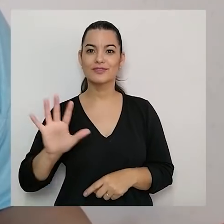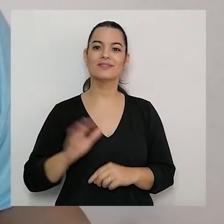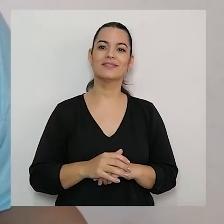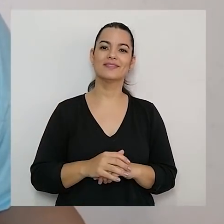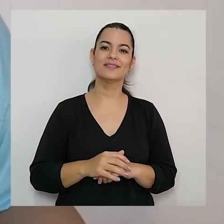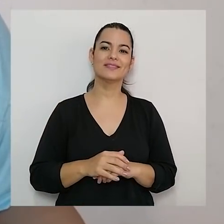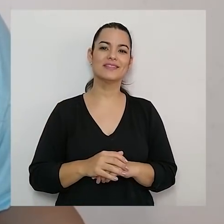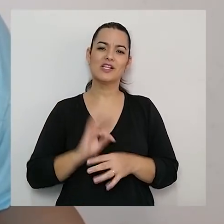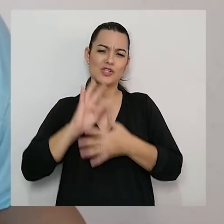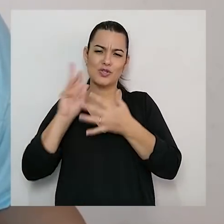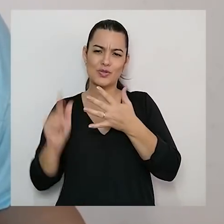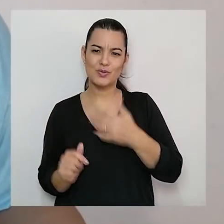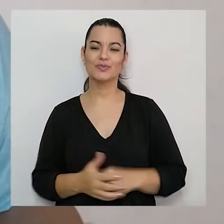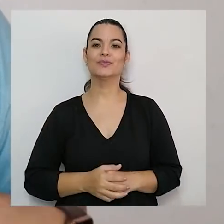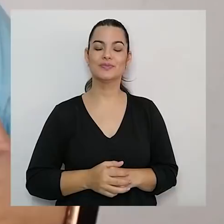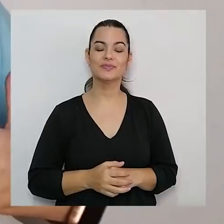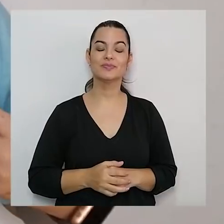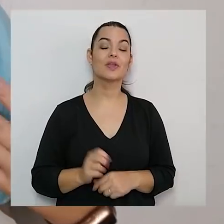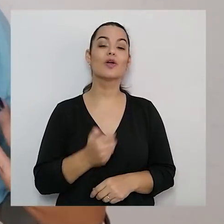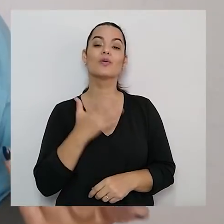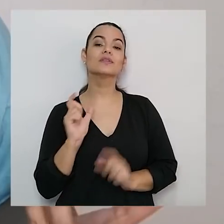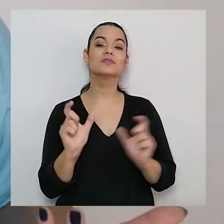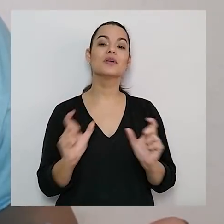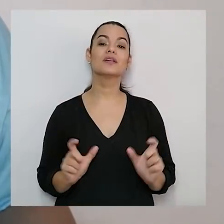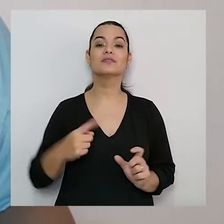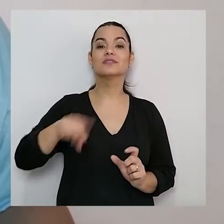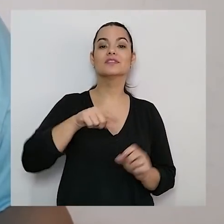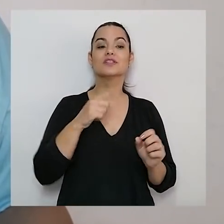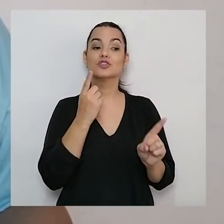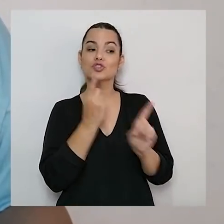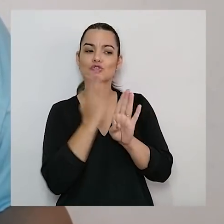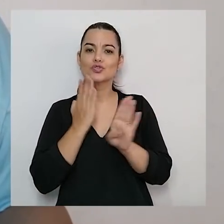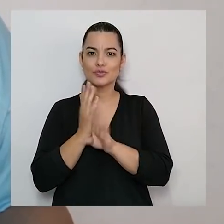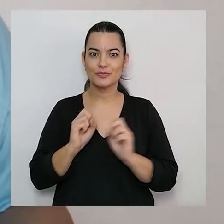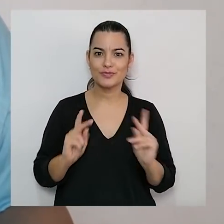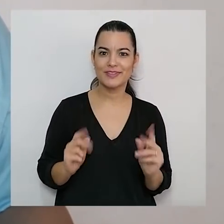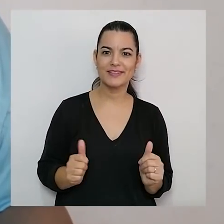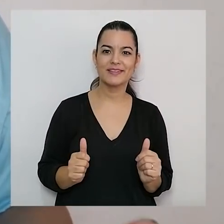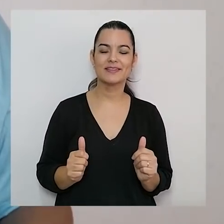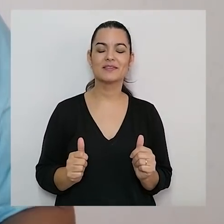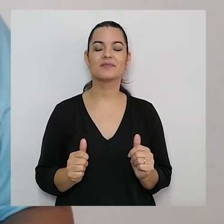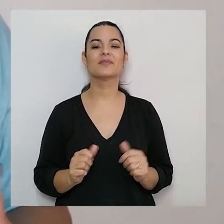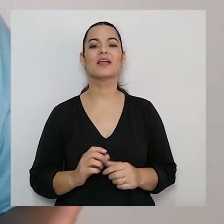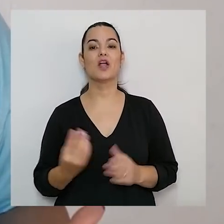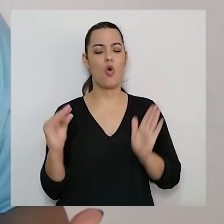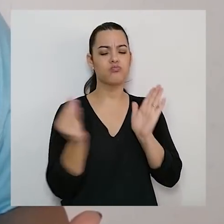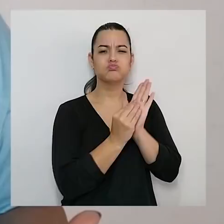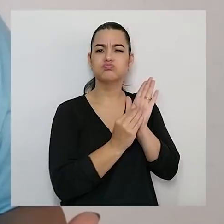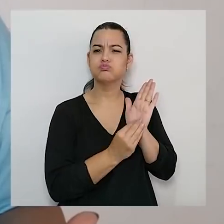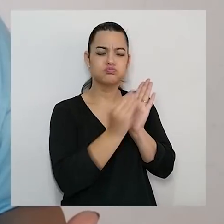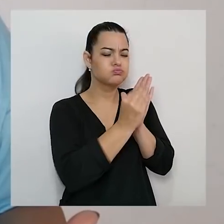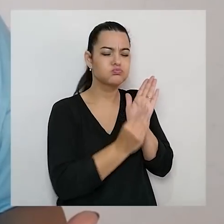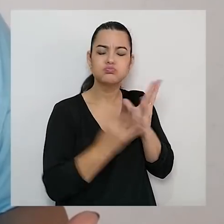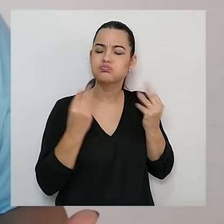região precisa aparecer aí nessa tabela. Quantas palavras vocês descobrirem, certo? Então, deixem ela